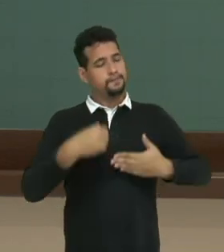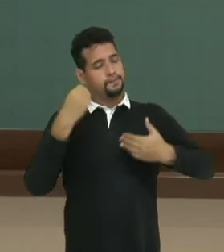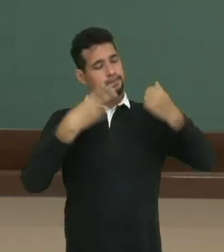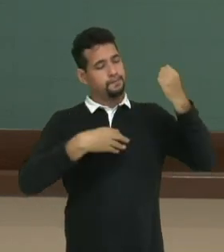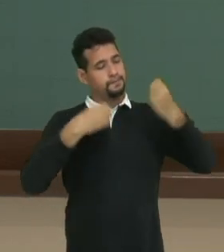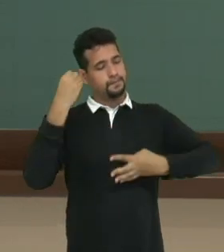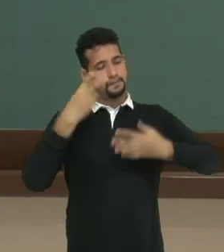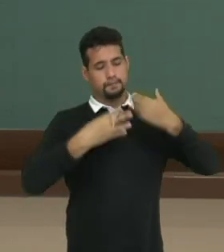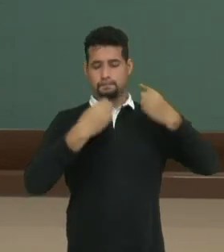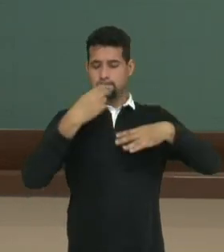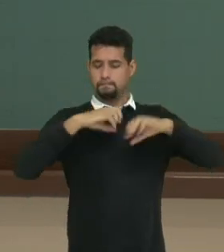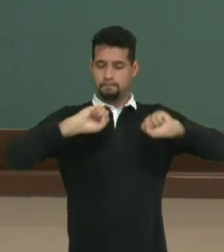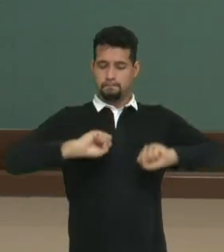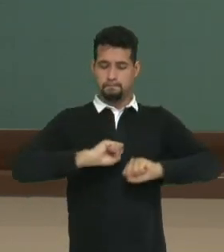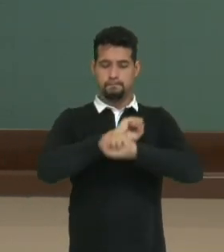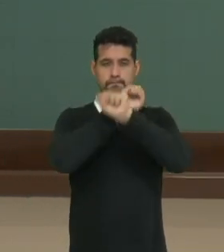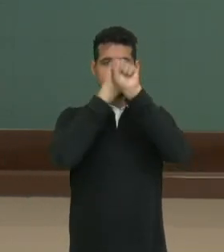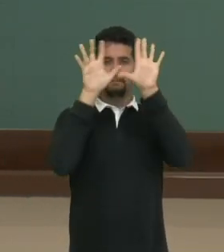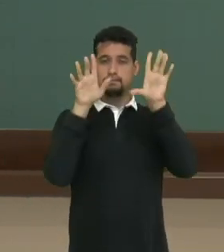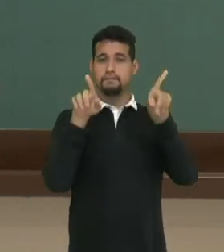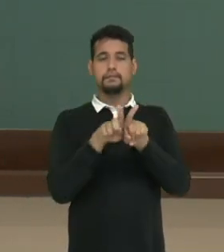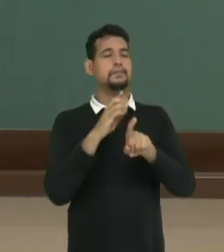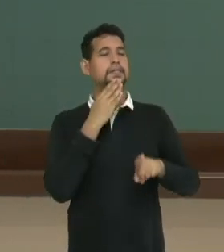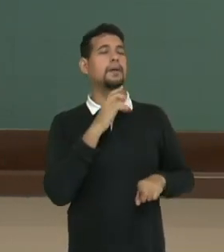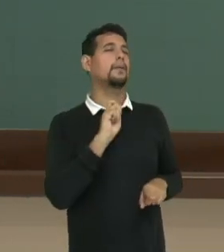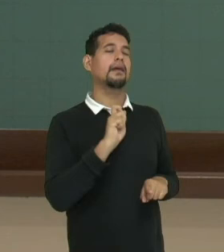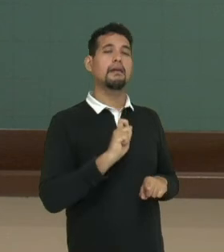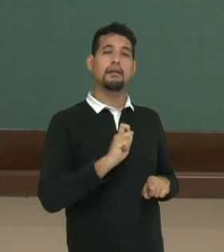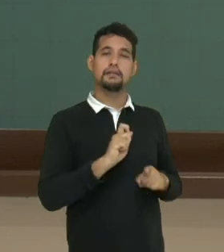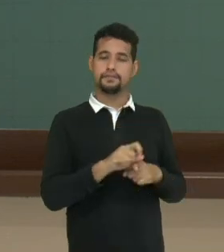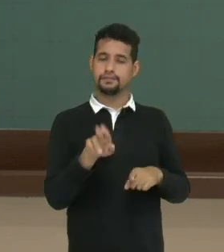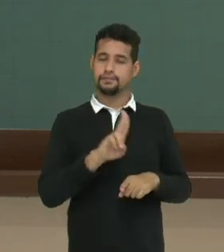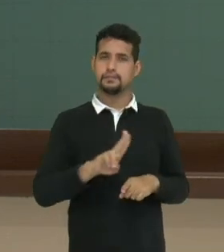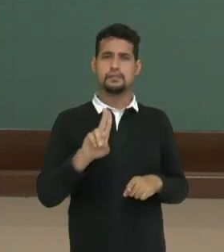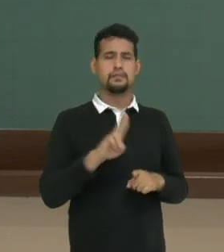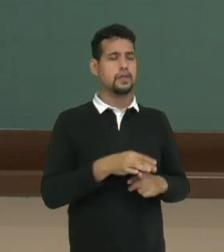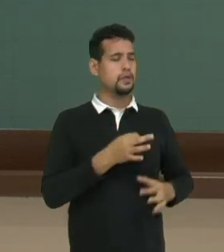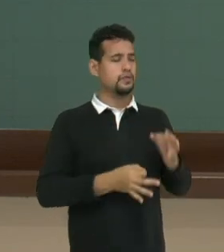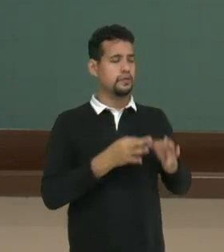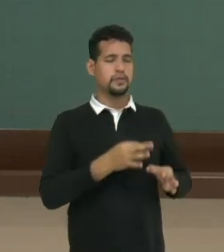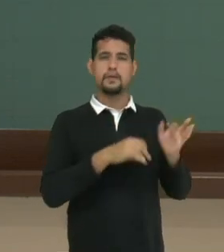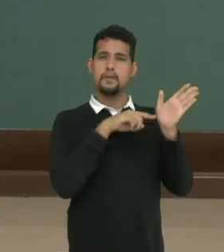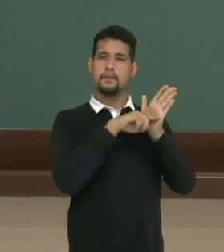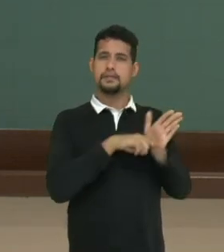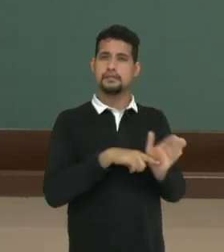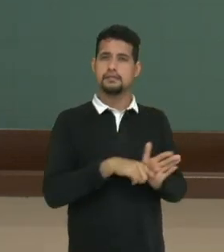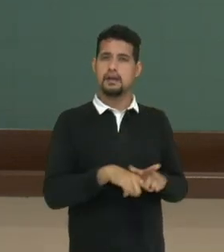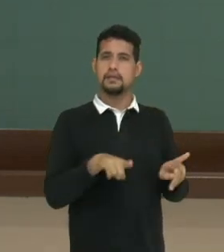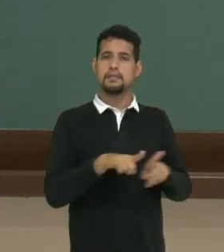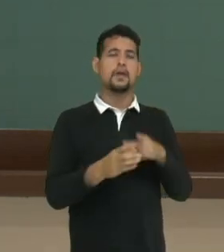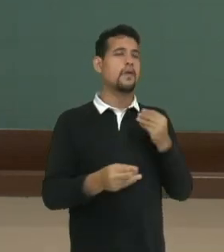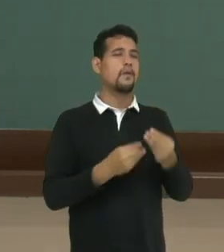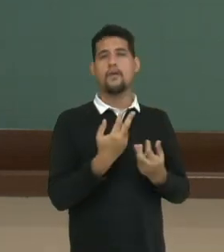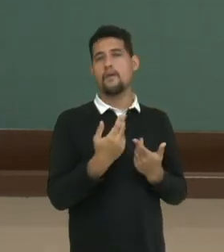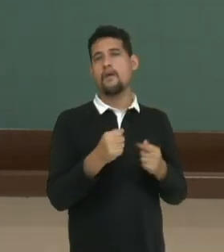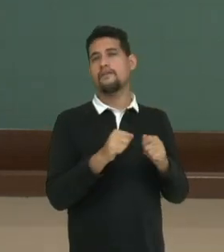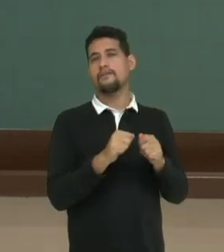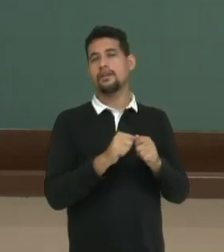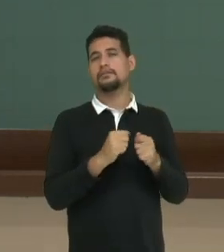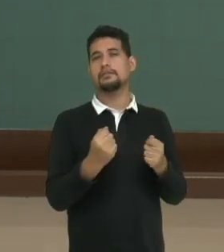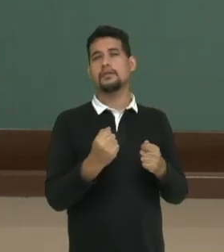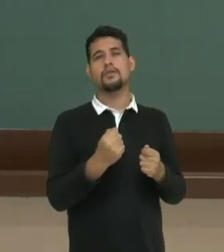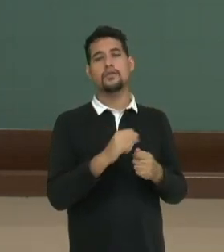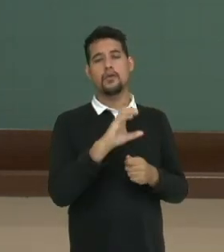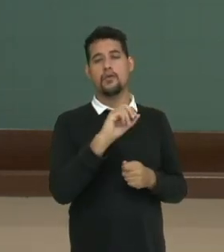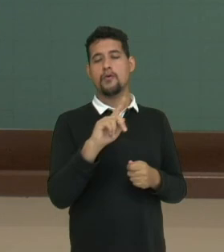argumentar com bastante coerência e recorrer aí, de repente, a instrumentos jurídicos, pesquisar, como foi feito aqui no caso do Código de Defesa